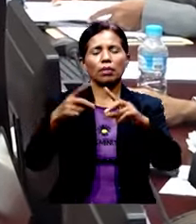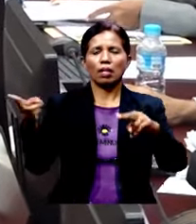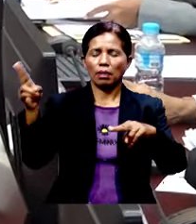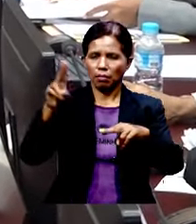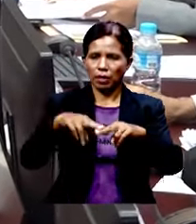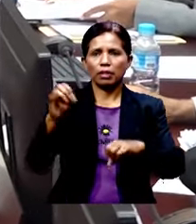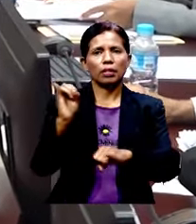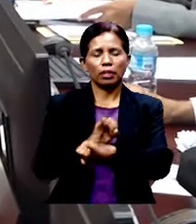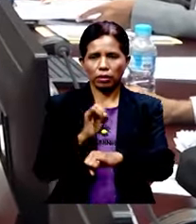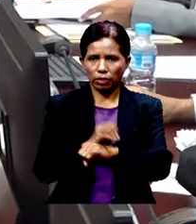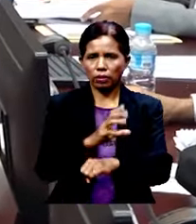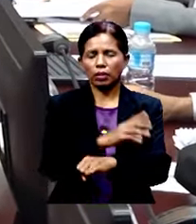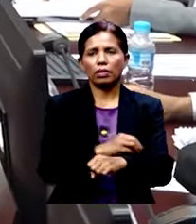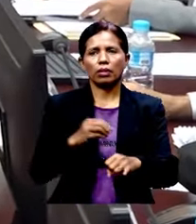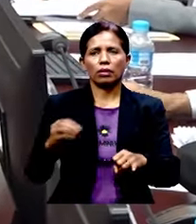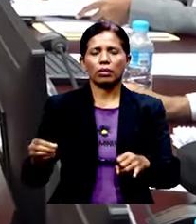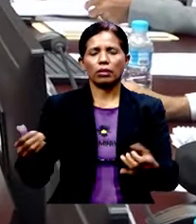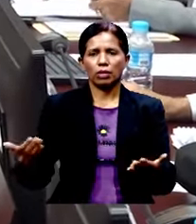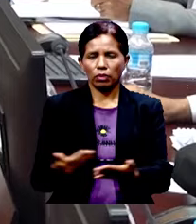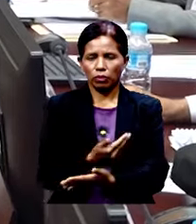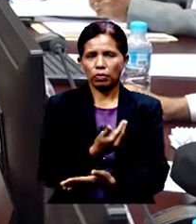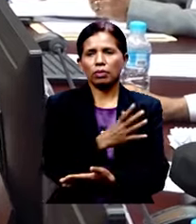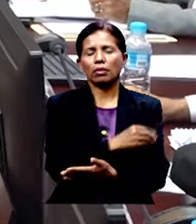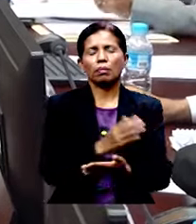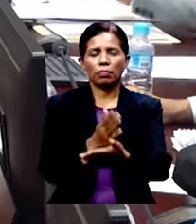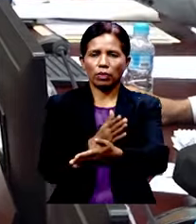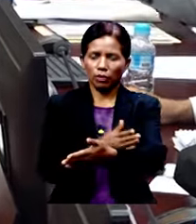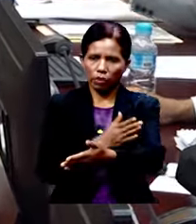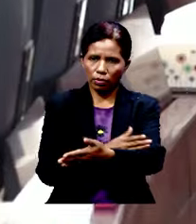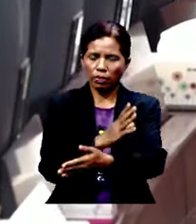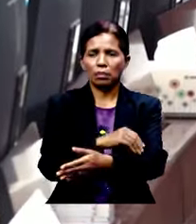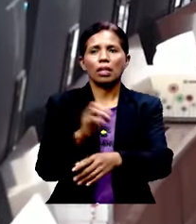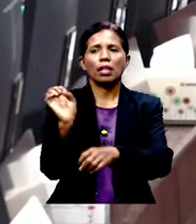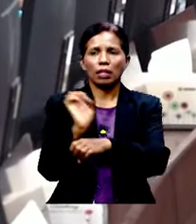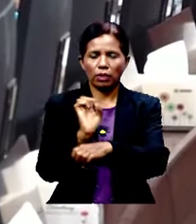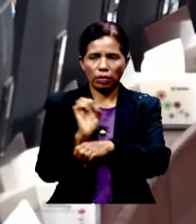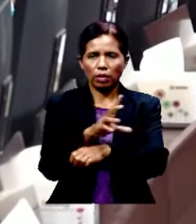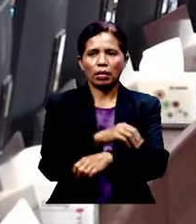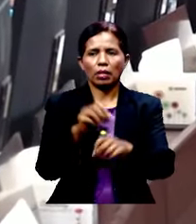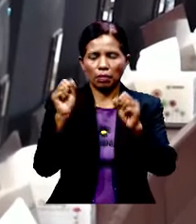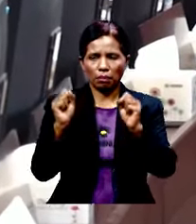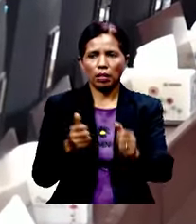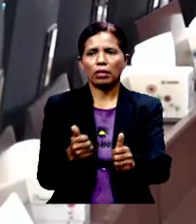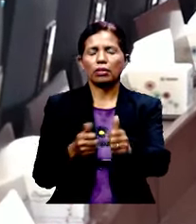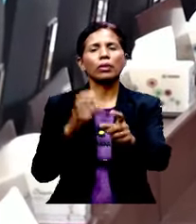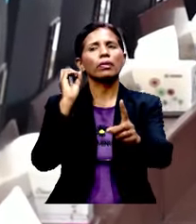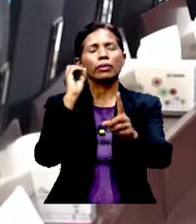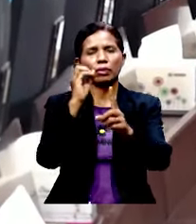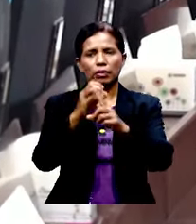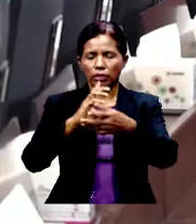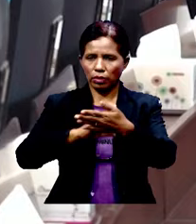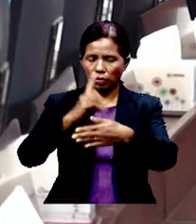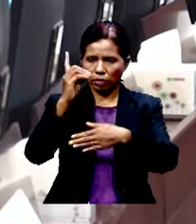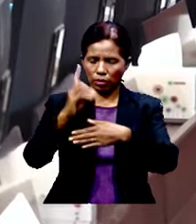indústrias transformadoras no inovadoras, promove no diversifica a economia, no bele cumpre objetivos de